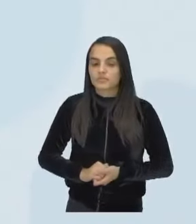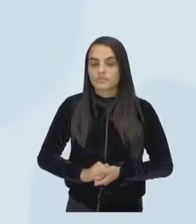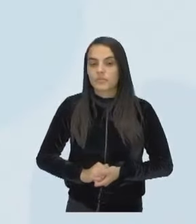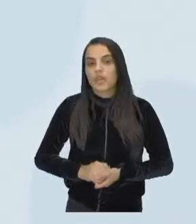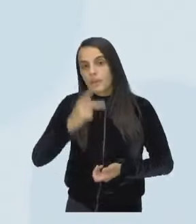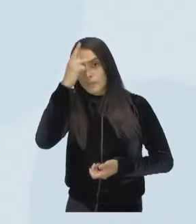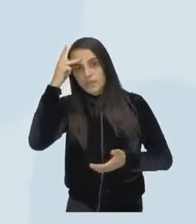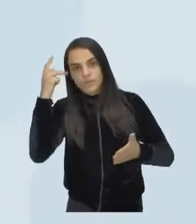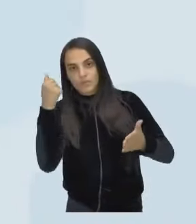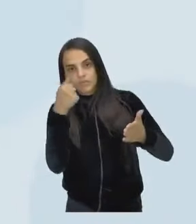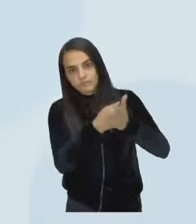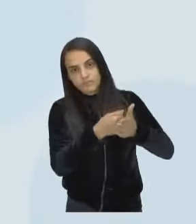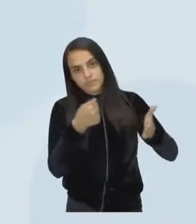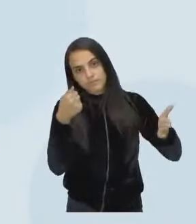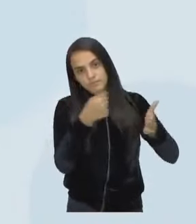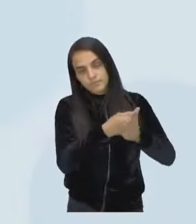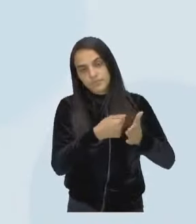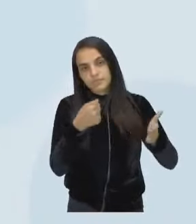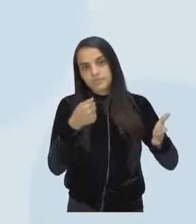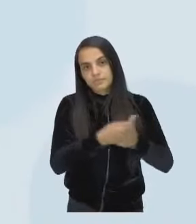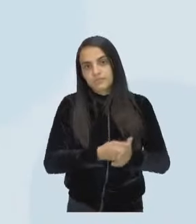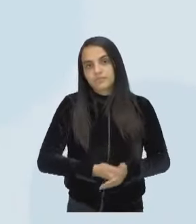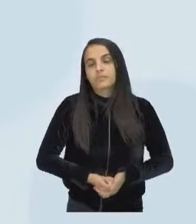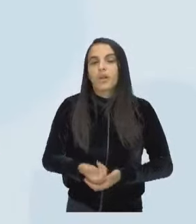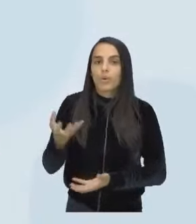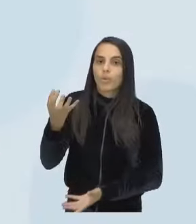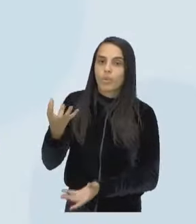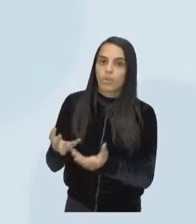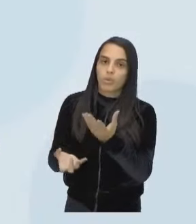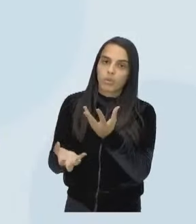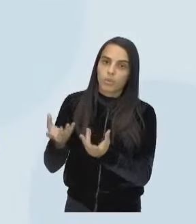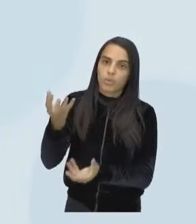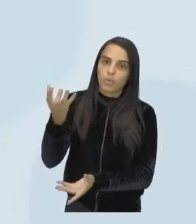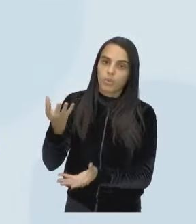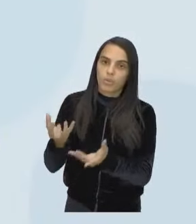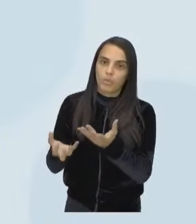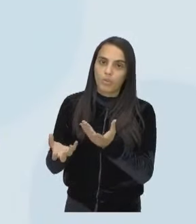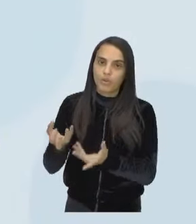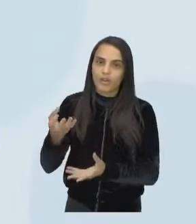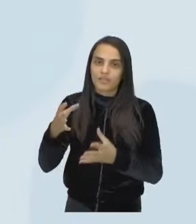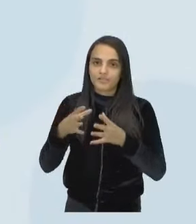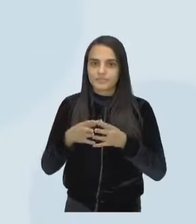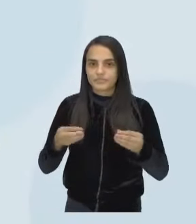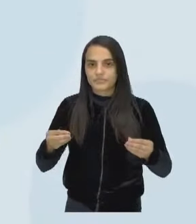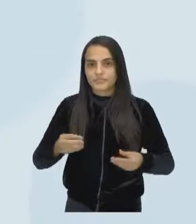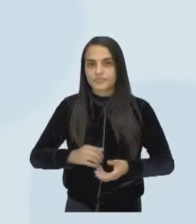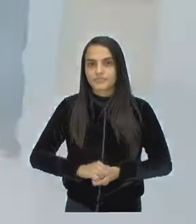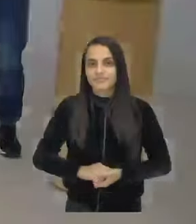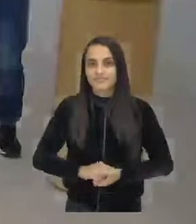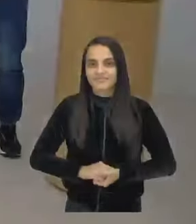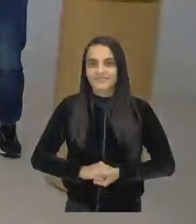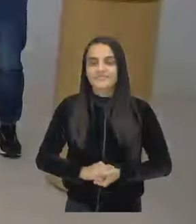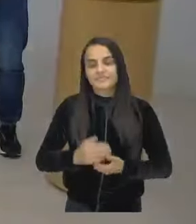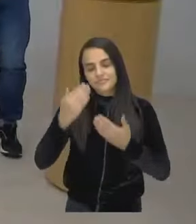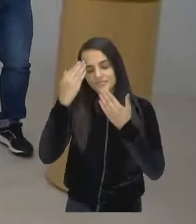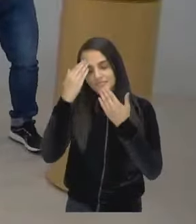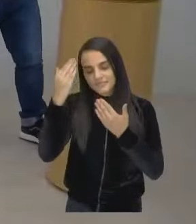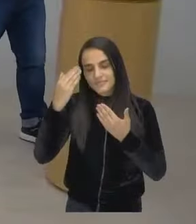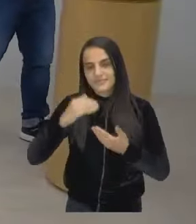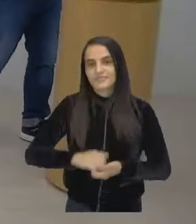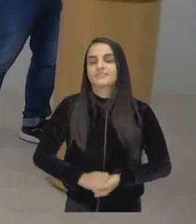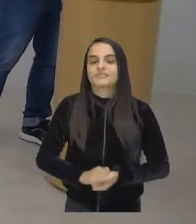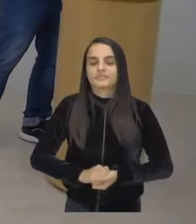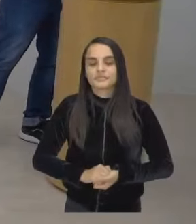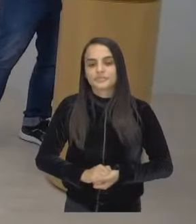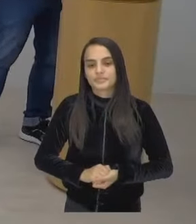luta, um lutador, contra aí o fogo, firefighter. Tranquilo? Tranquilo, ela está agradecendo aqui.